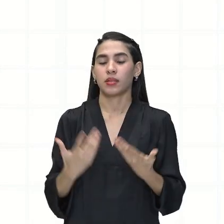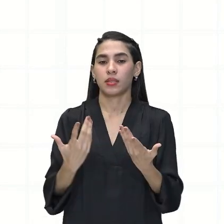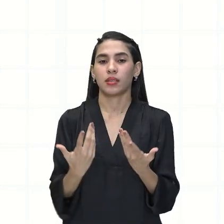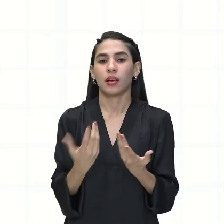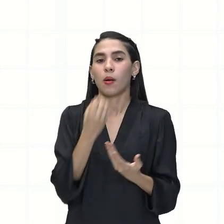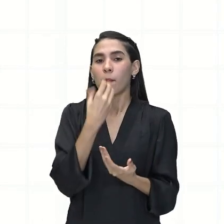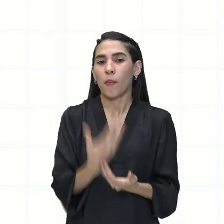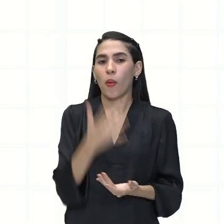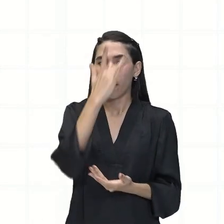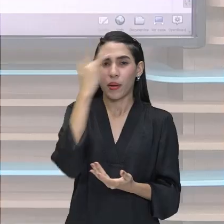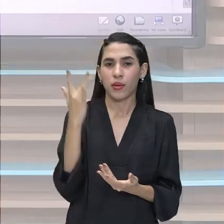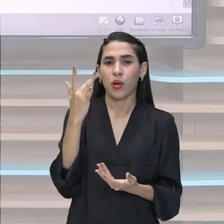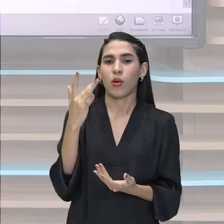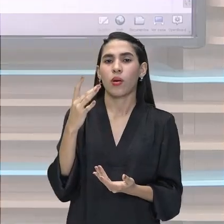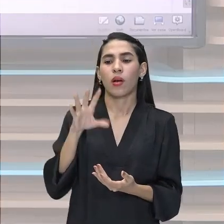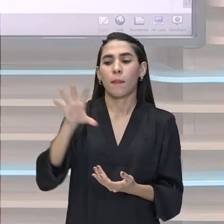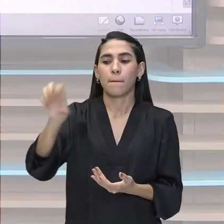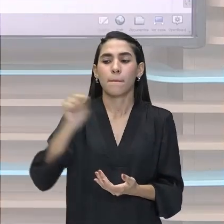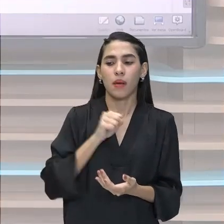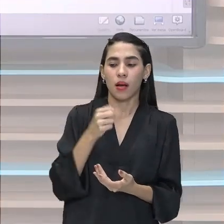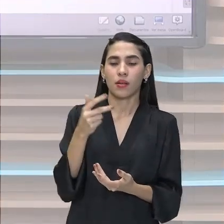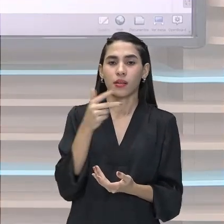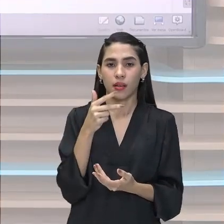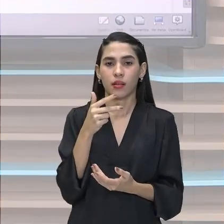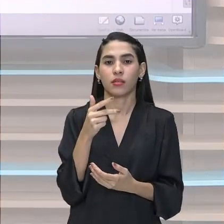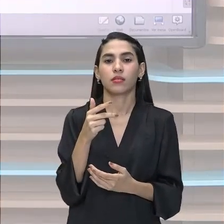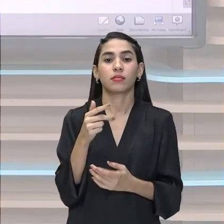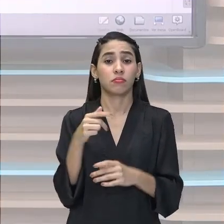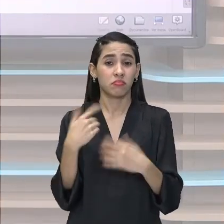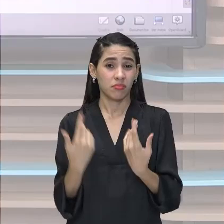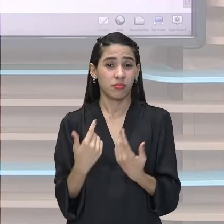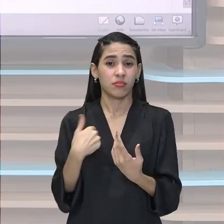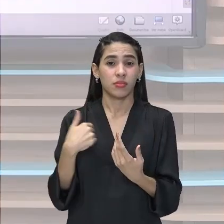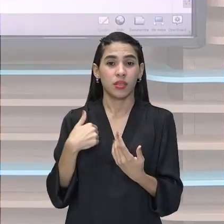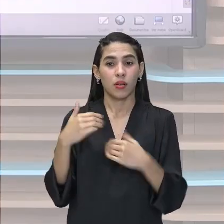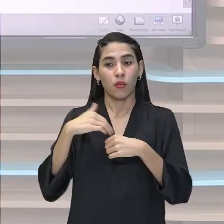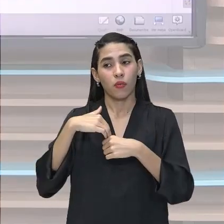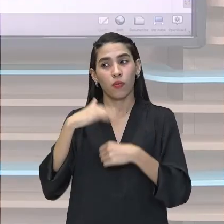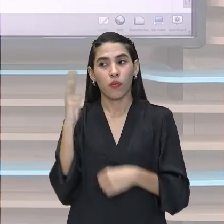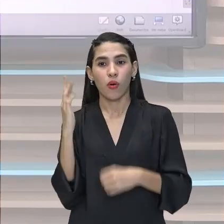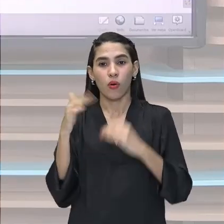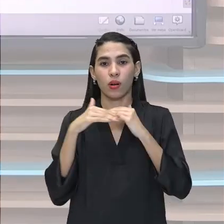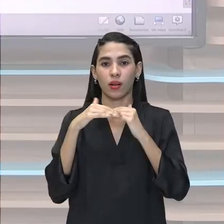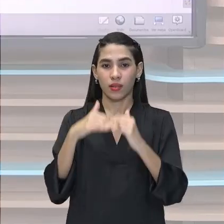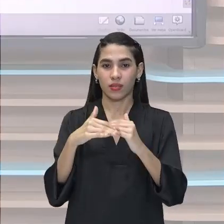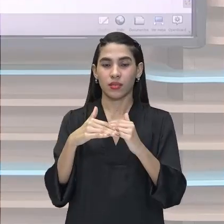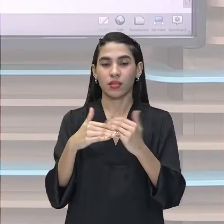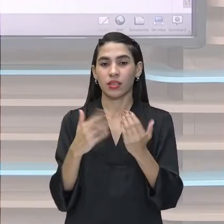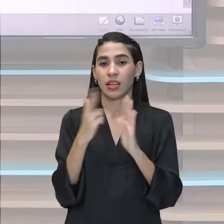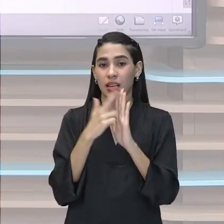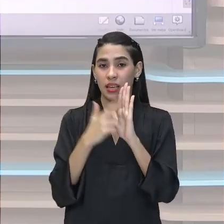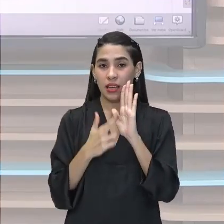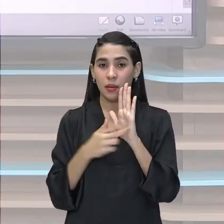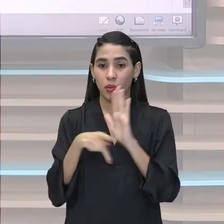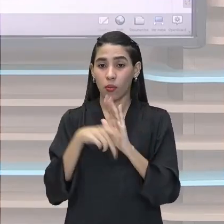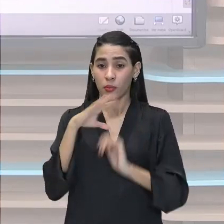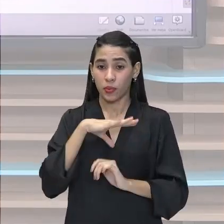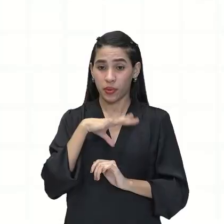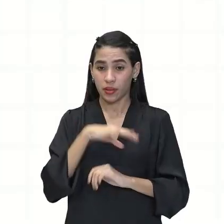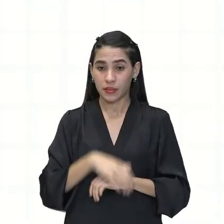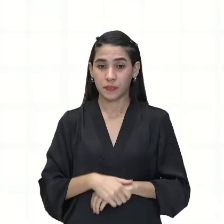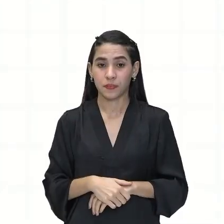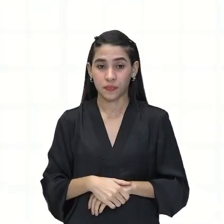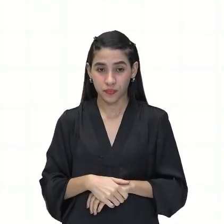os dias, né? Me dá o cigarro. Então, ele mesmo fala que está fora das normas gramaticais, certo? Então,